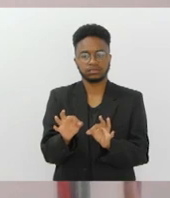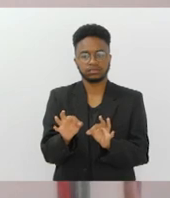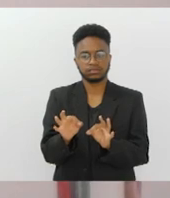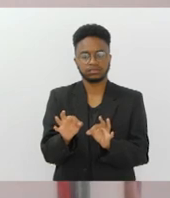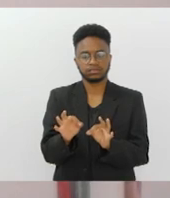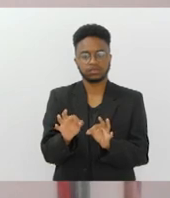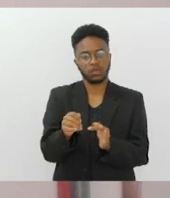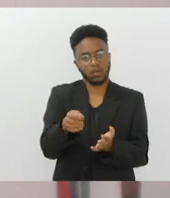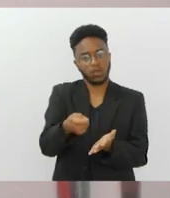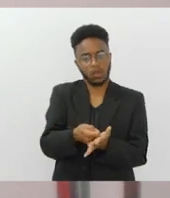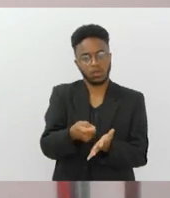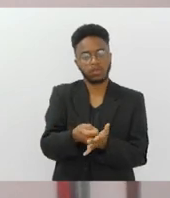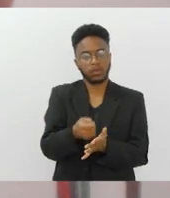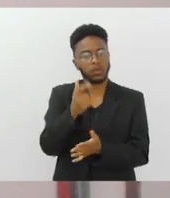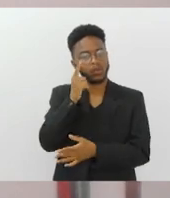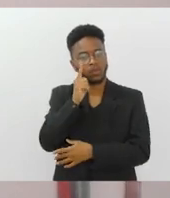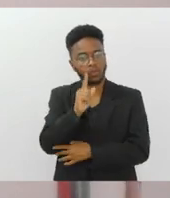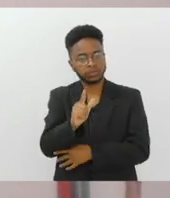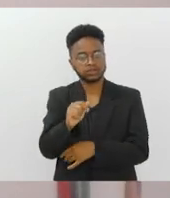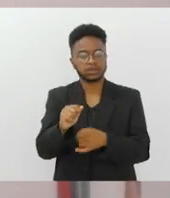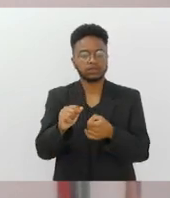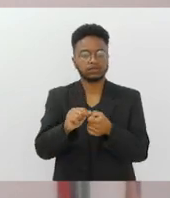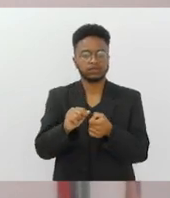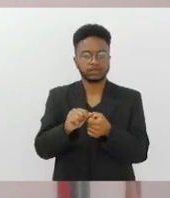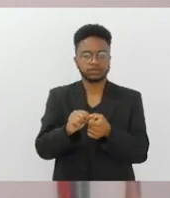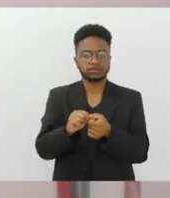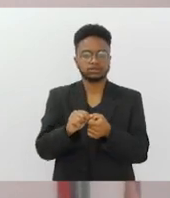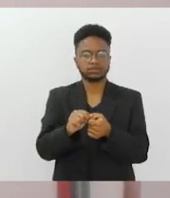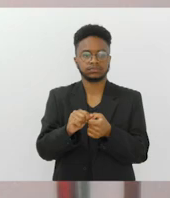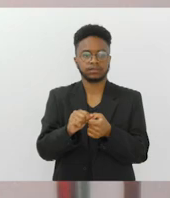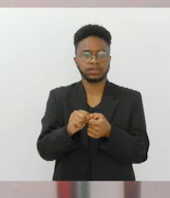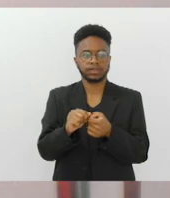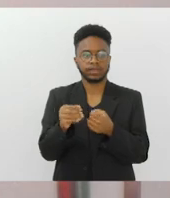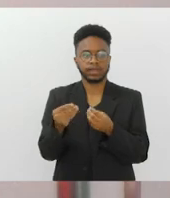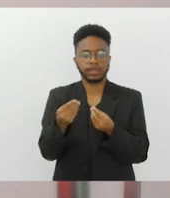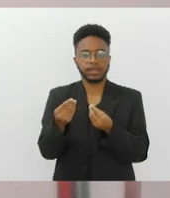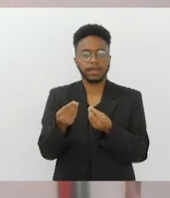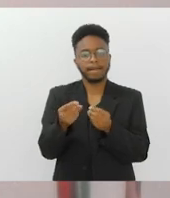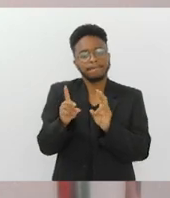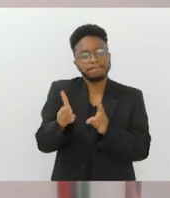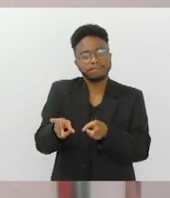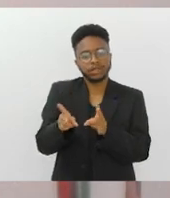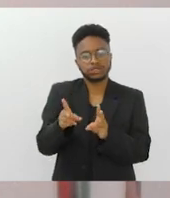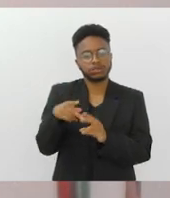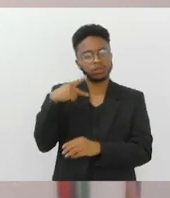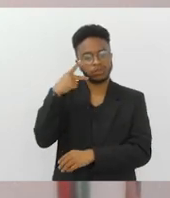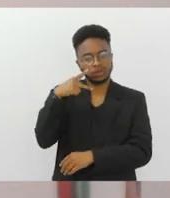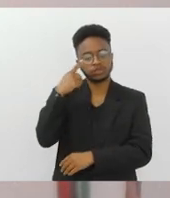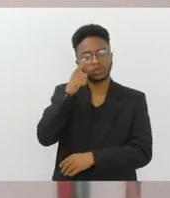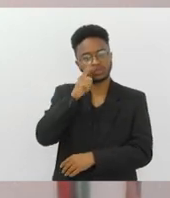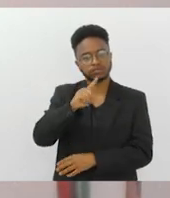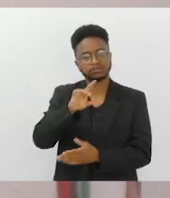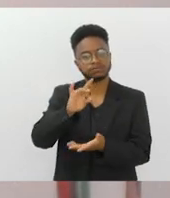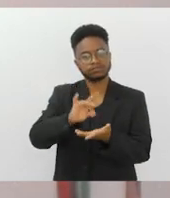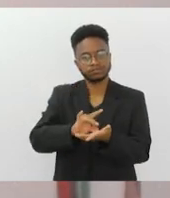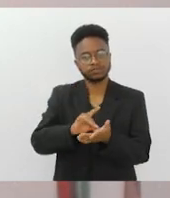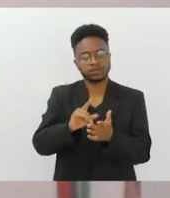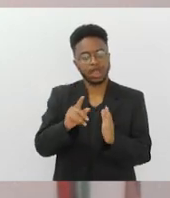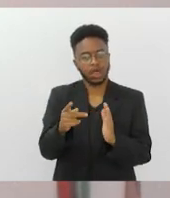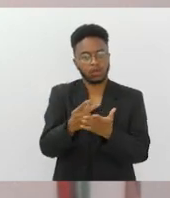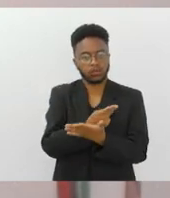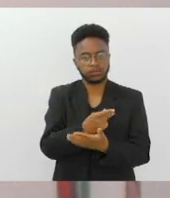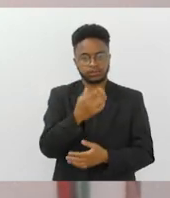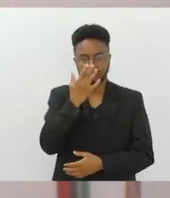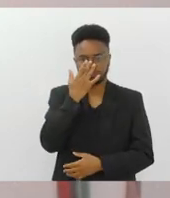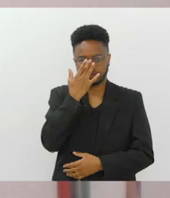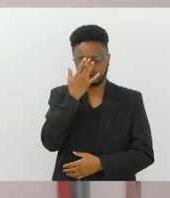exigir, né, que a gente consegue fazer com que essas mesmas políticas sejam de fato aplicadas, né?